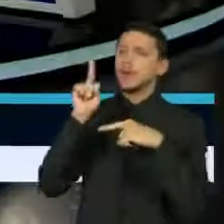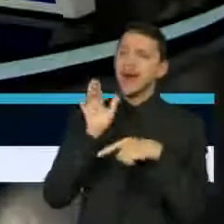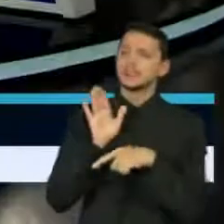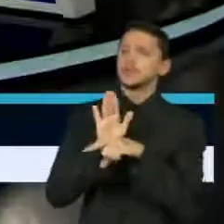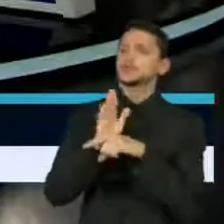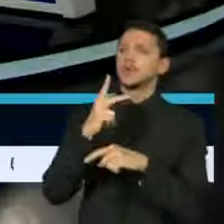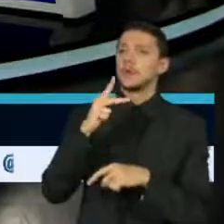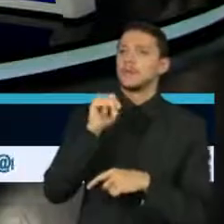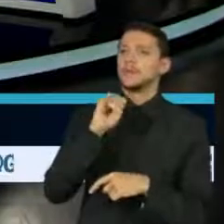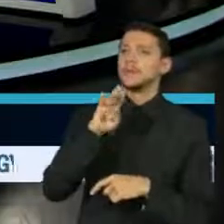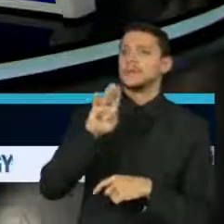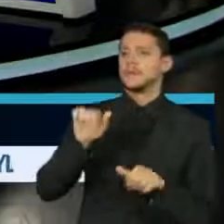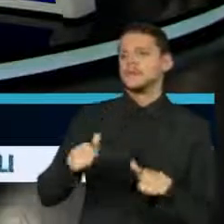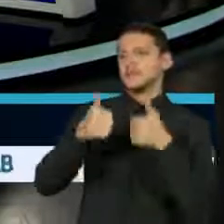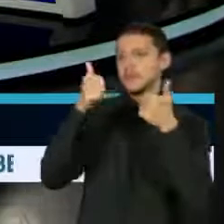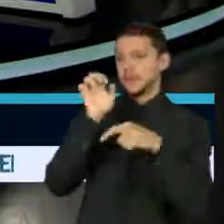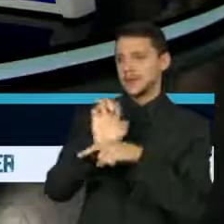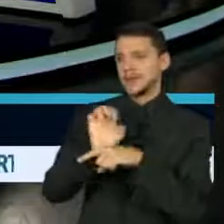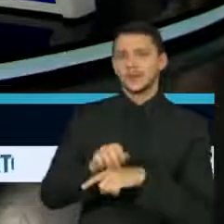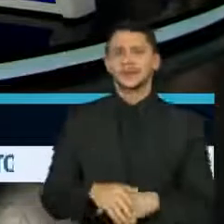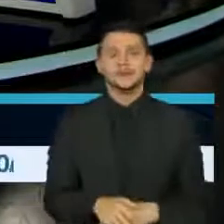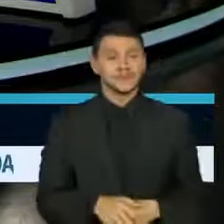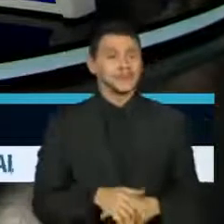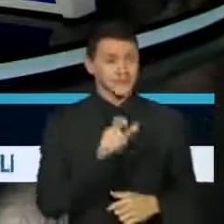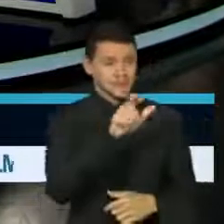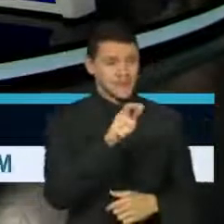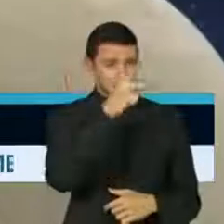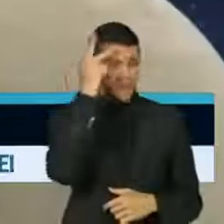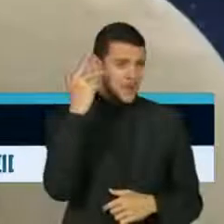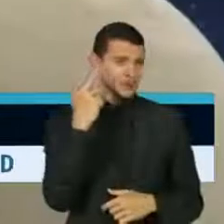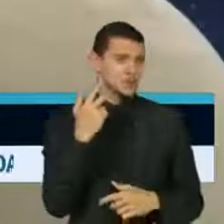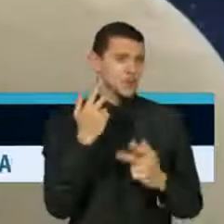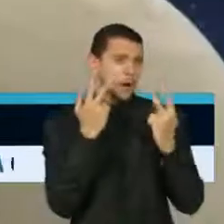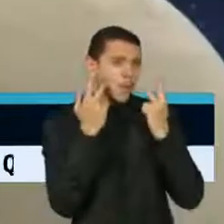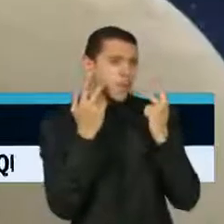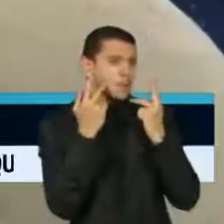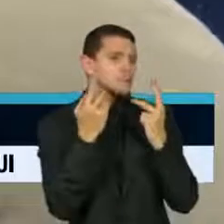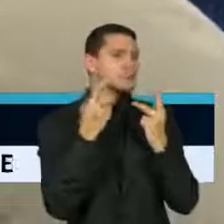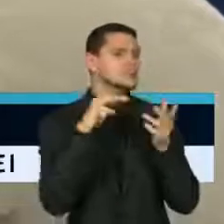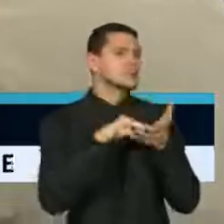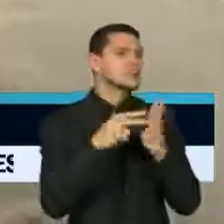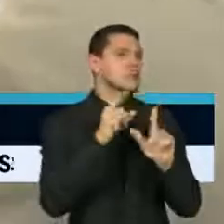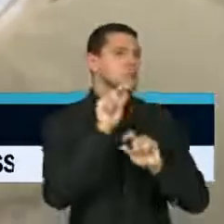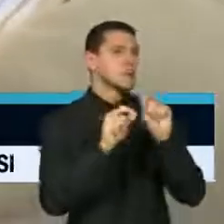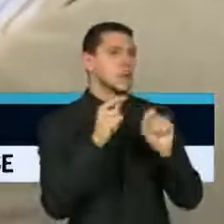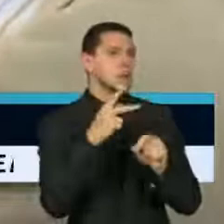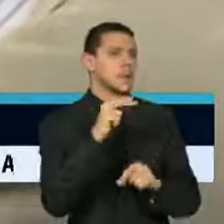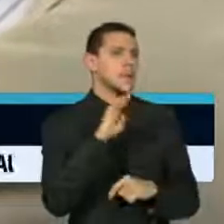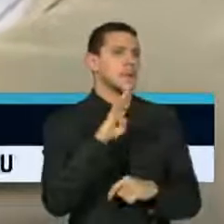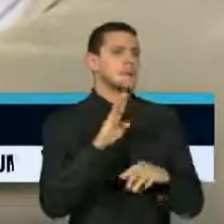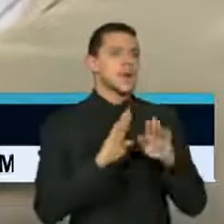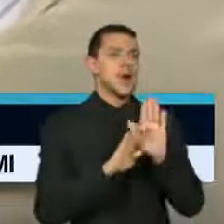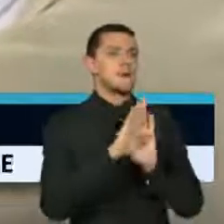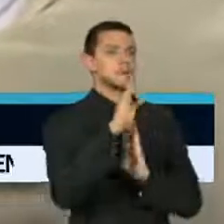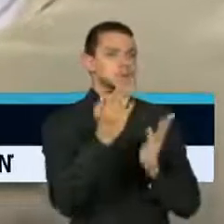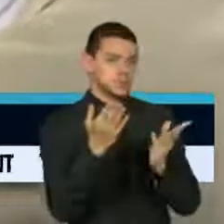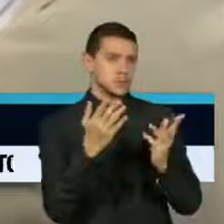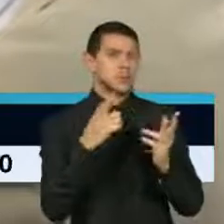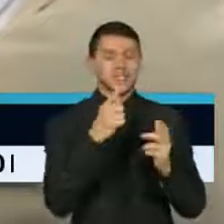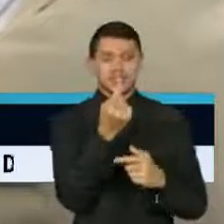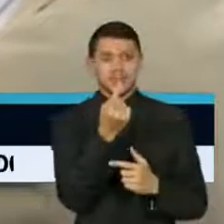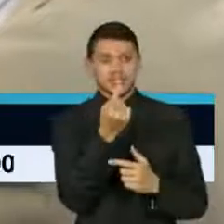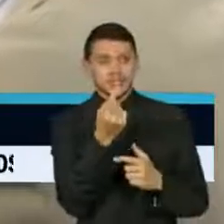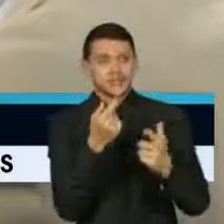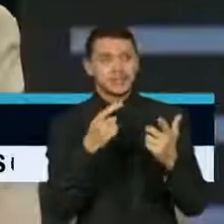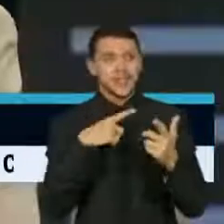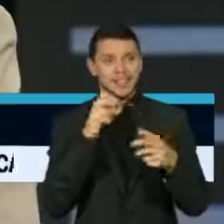agora o que que significa esse crescimento do PIB para o cidadão comum é como é que tá a geração de empregos EA renda das famílias Paulistas ela